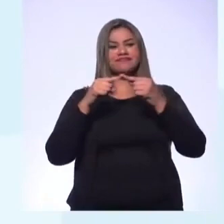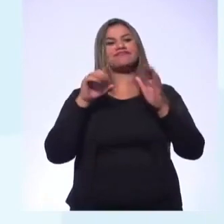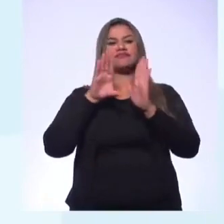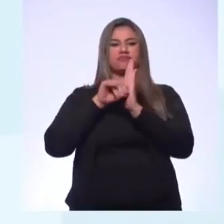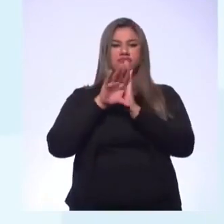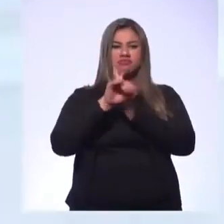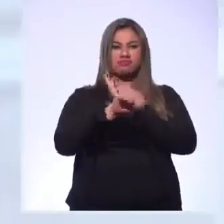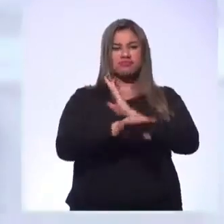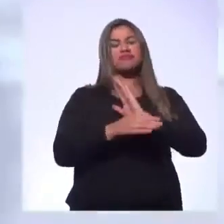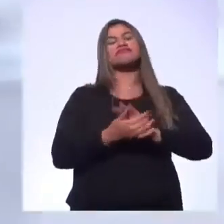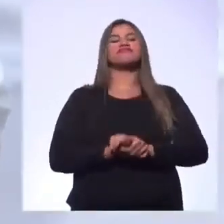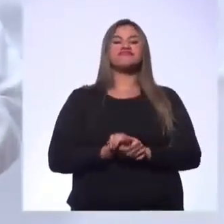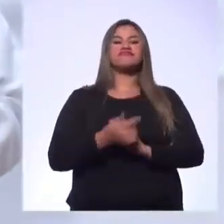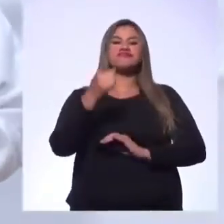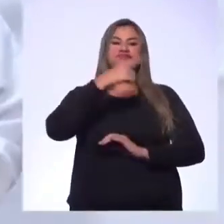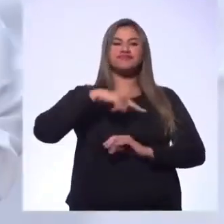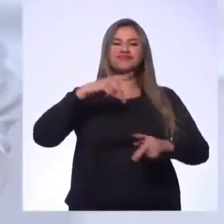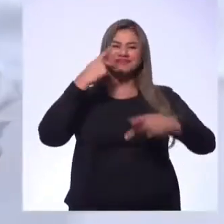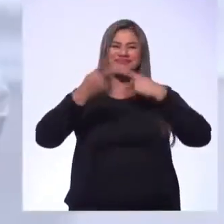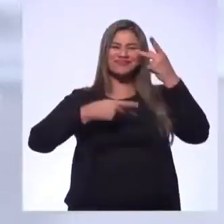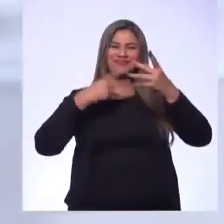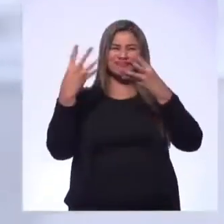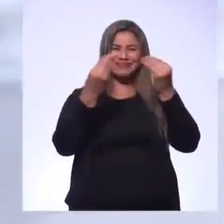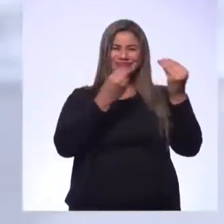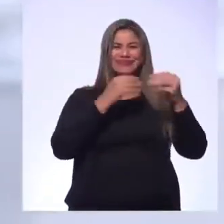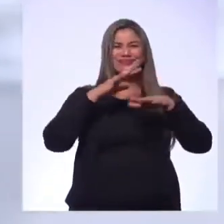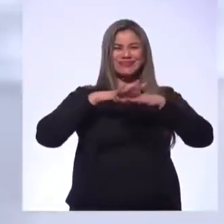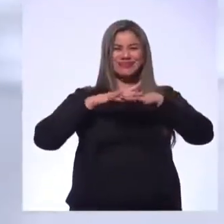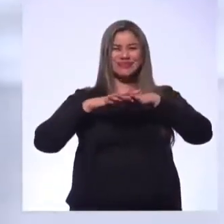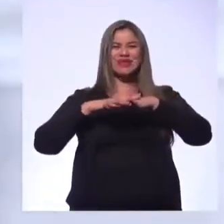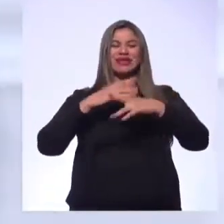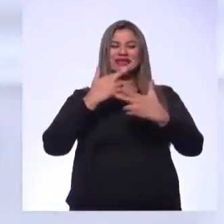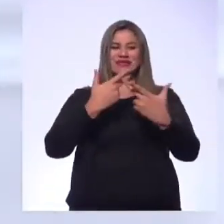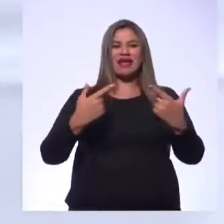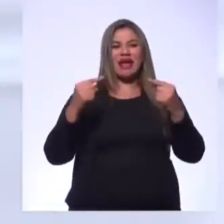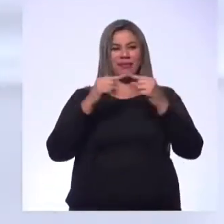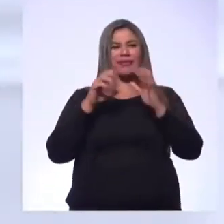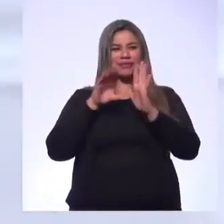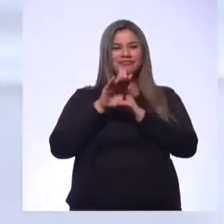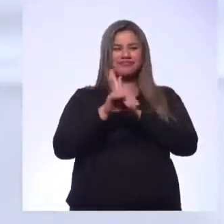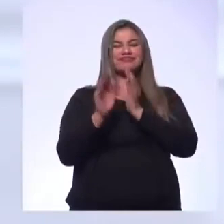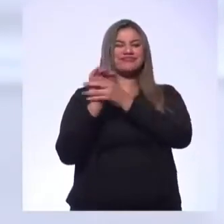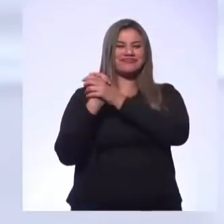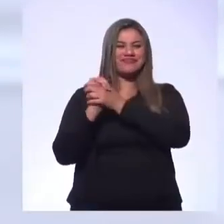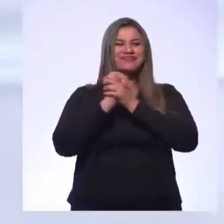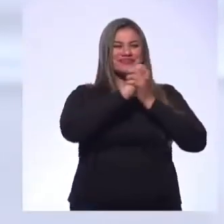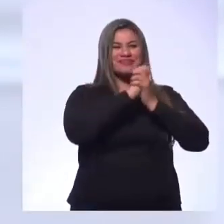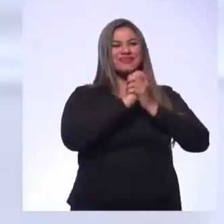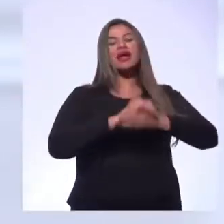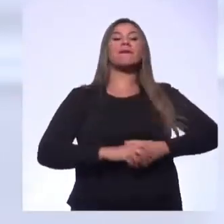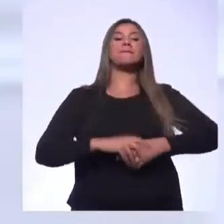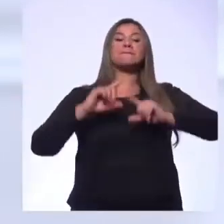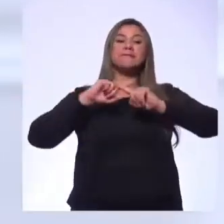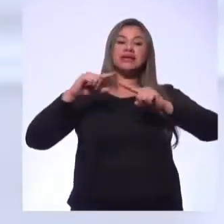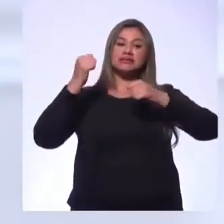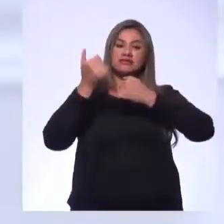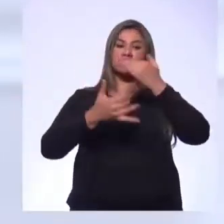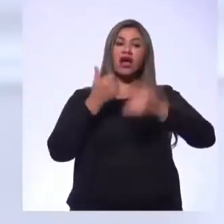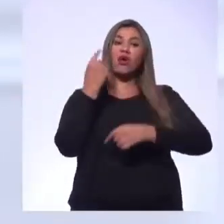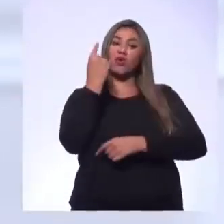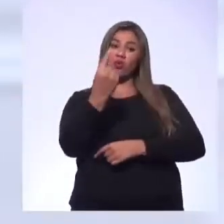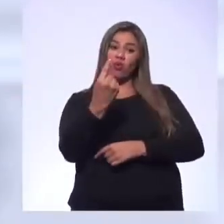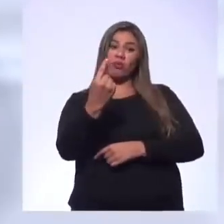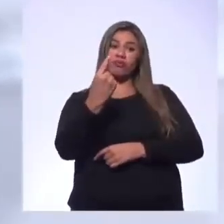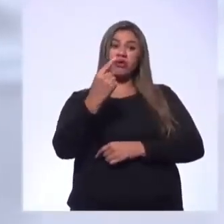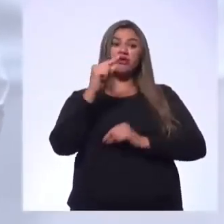e a gente falou um monte, vocês estão de parabéns aí pela sua interação e tal, eu trouxe uma só como exemplo, que é a tuberculose.